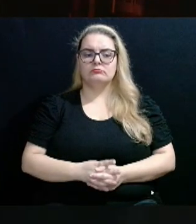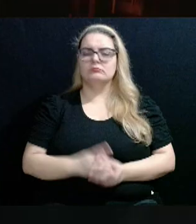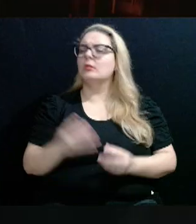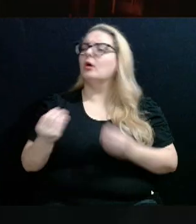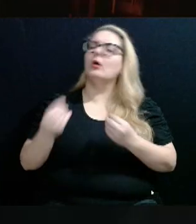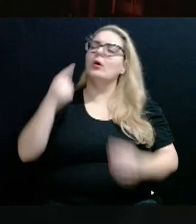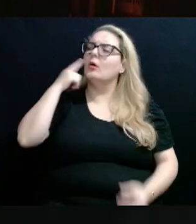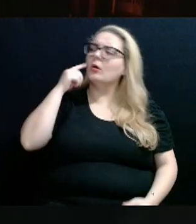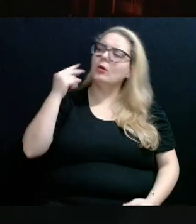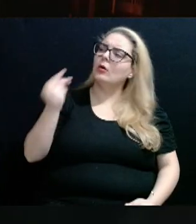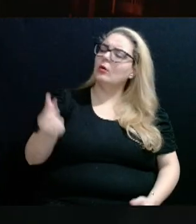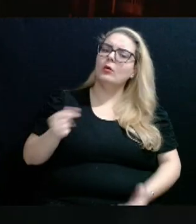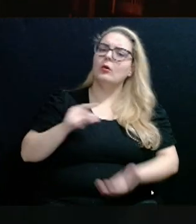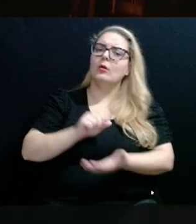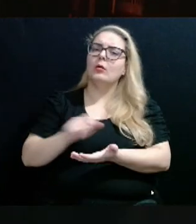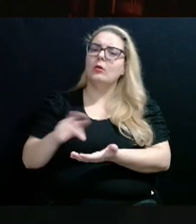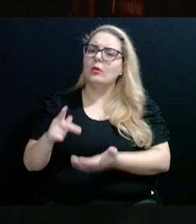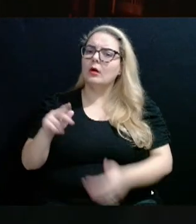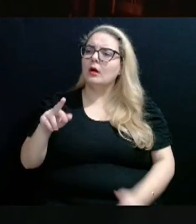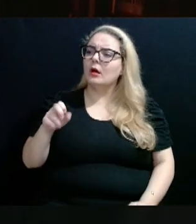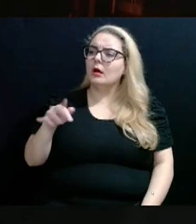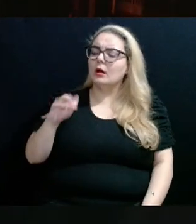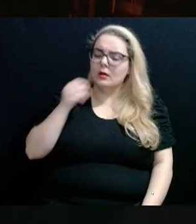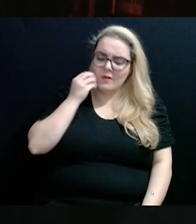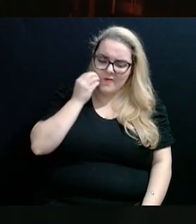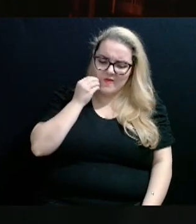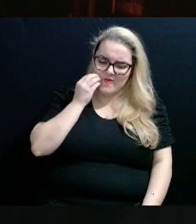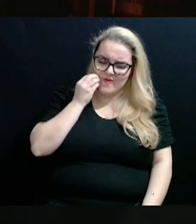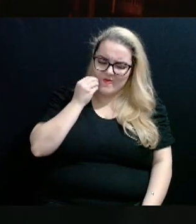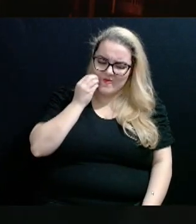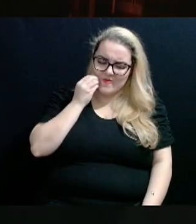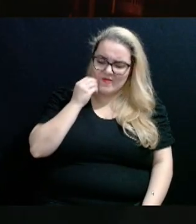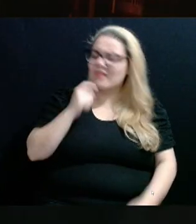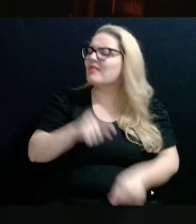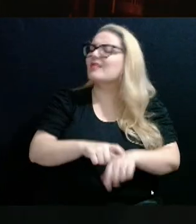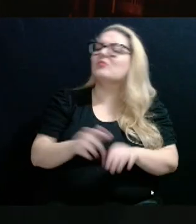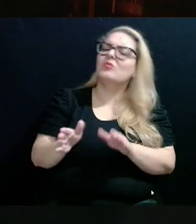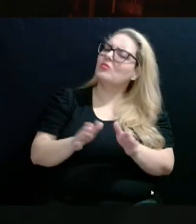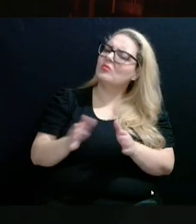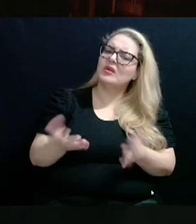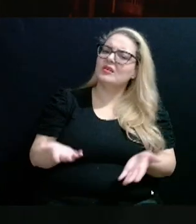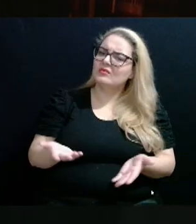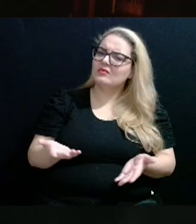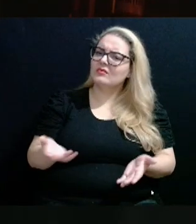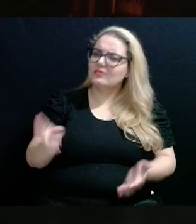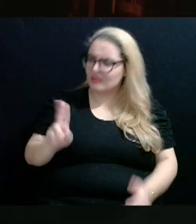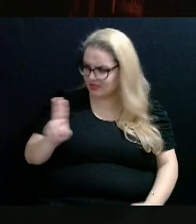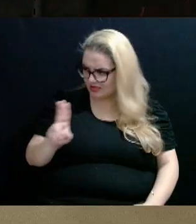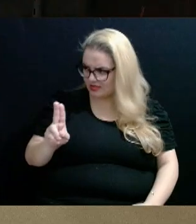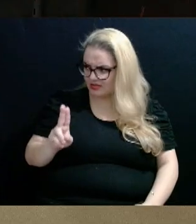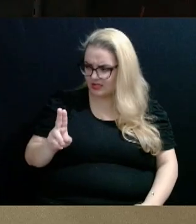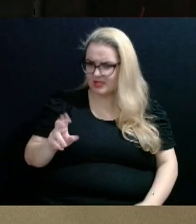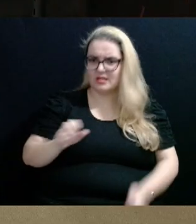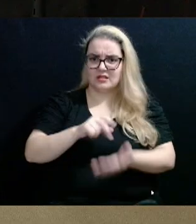Rafa? E que estágio que está? A gente vai conseguir utilizar esse aplicativo nessa Copa?